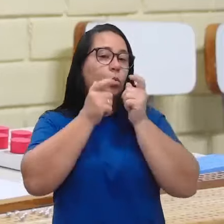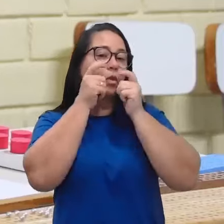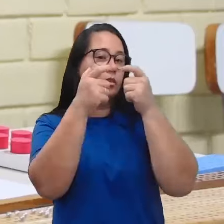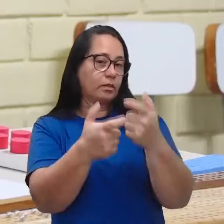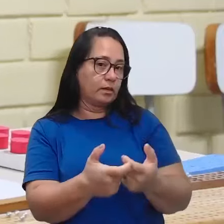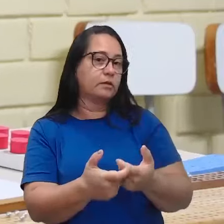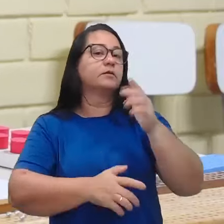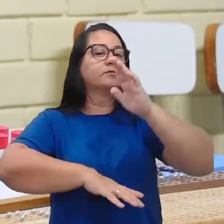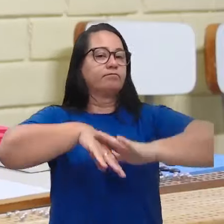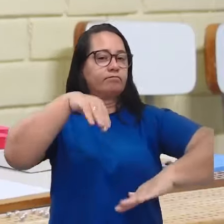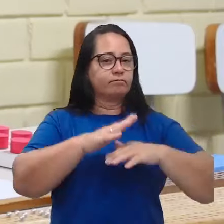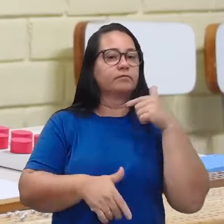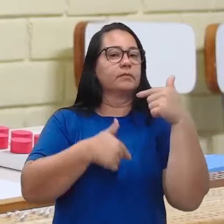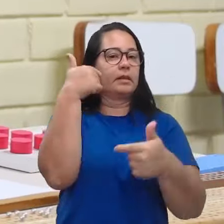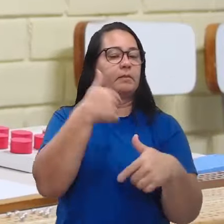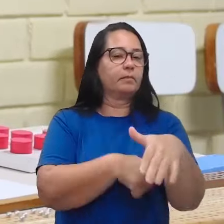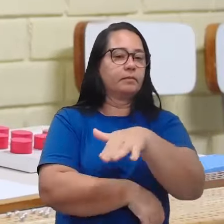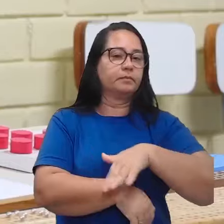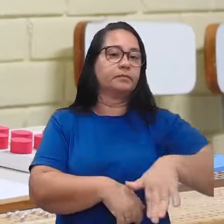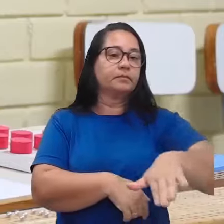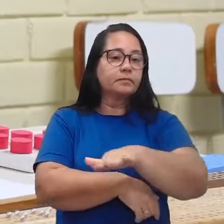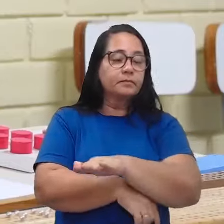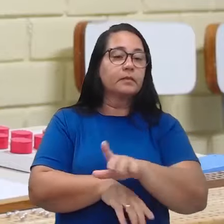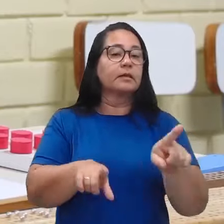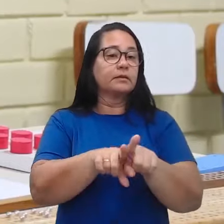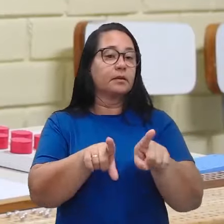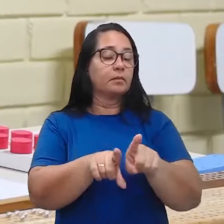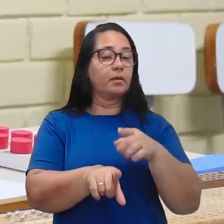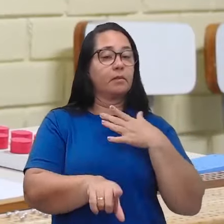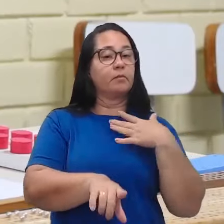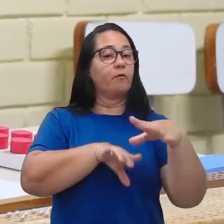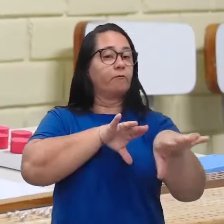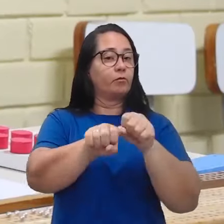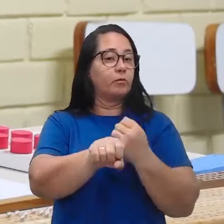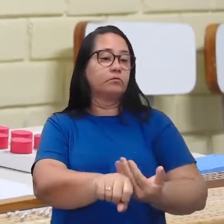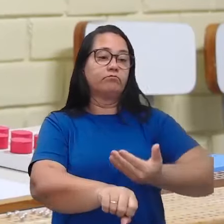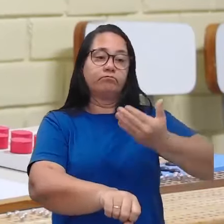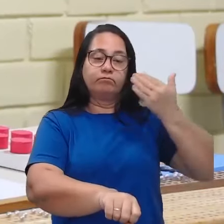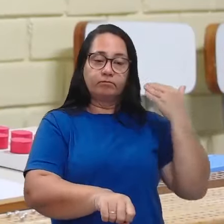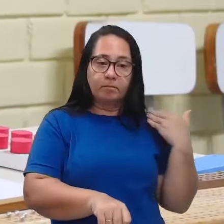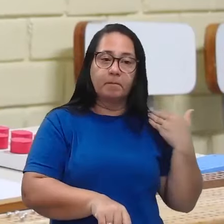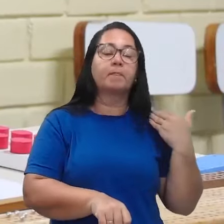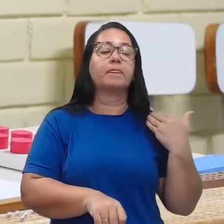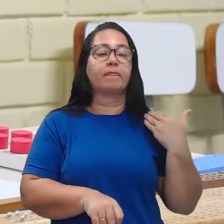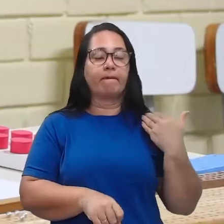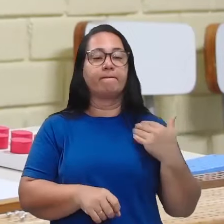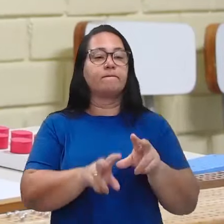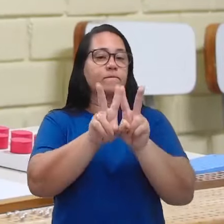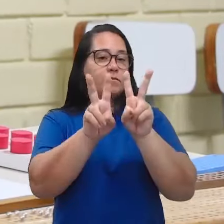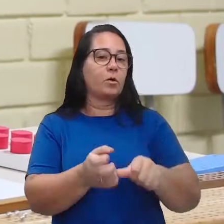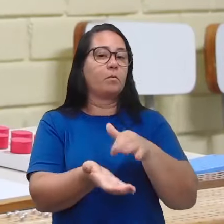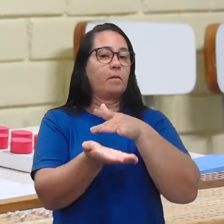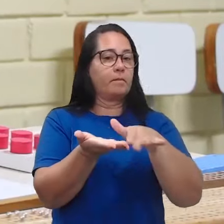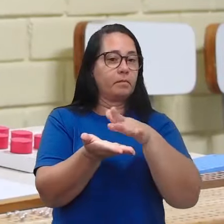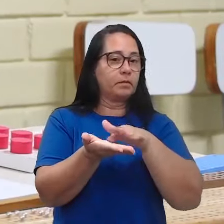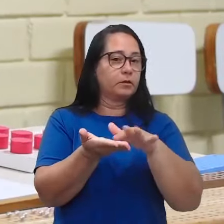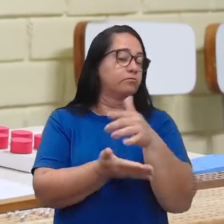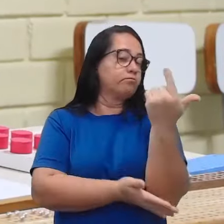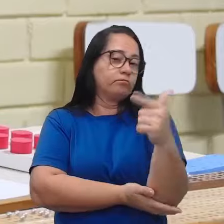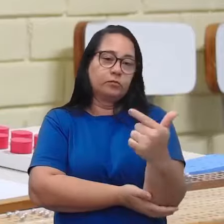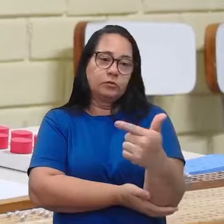querer trabalhar nisso, quando na minha formação, na questão do braile, não